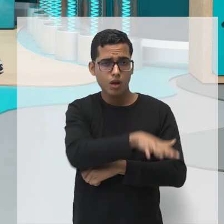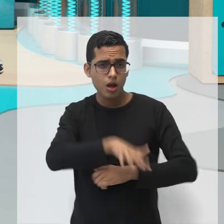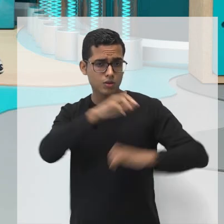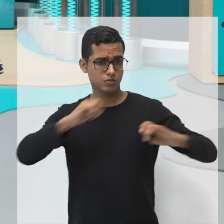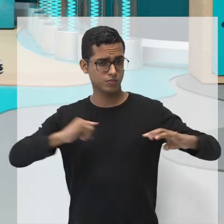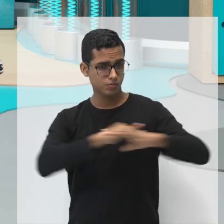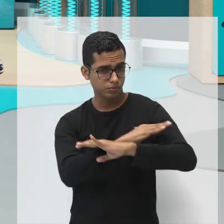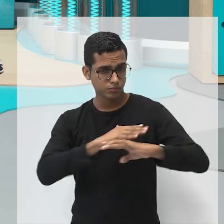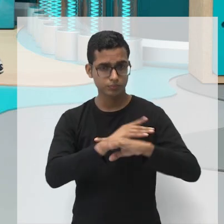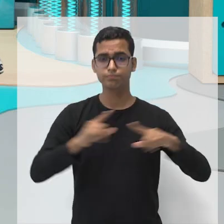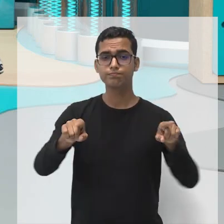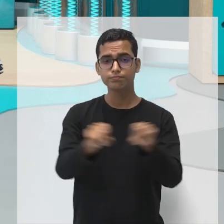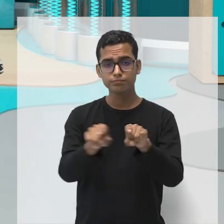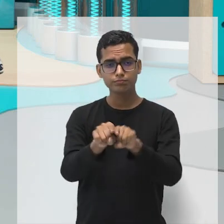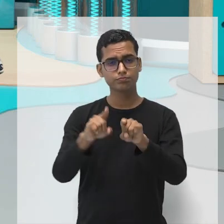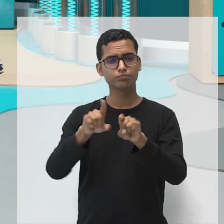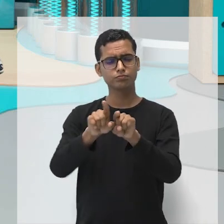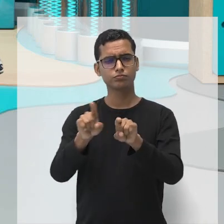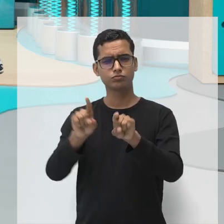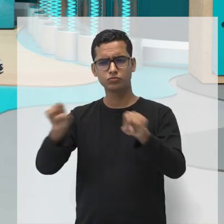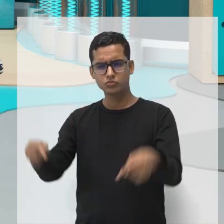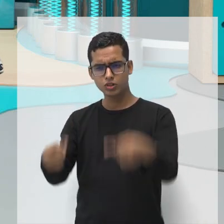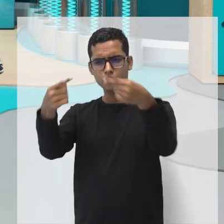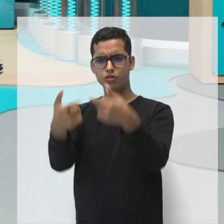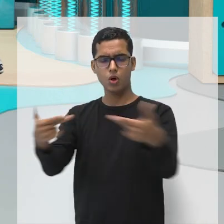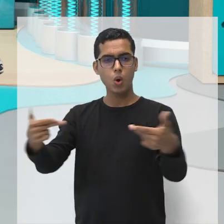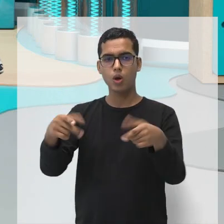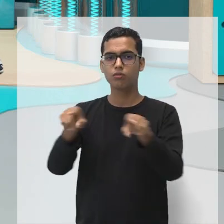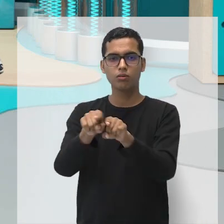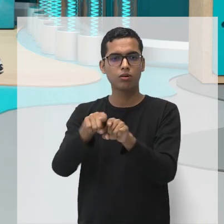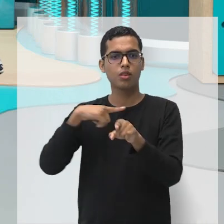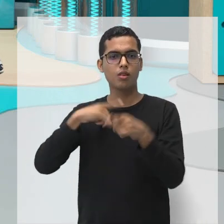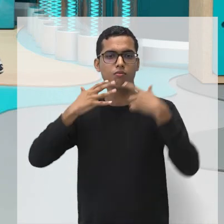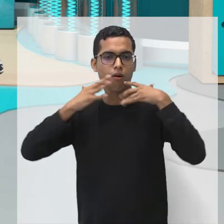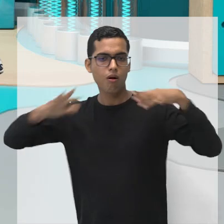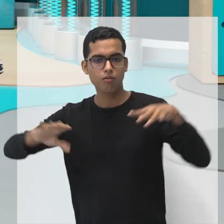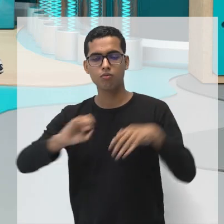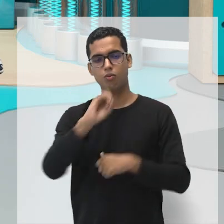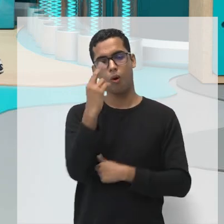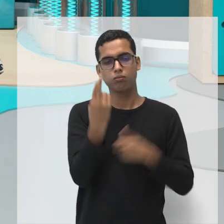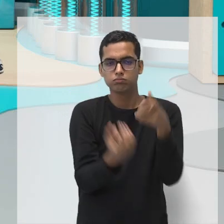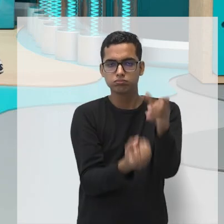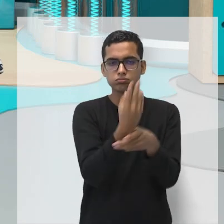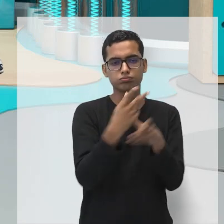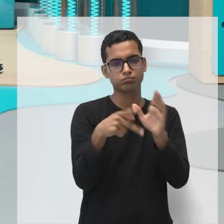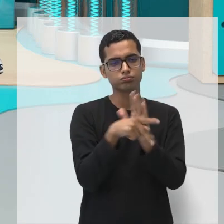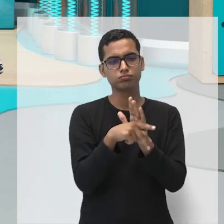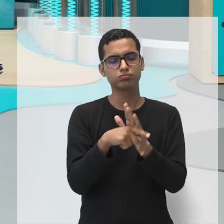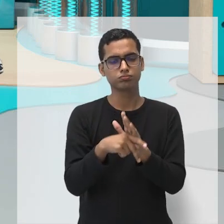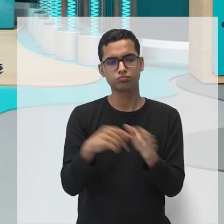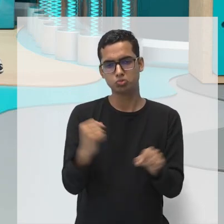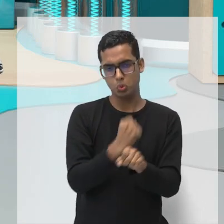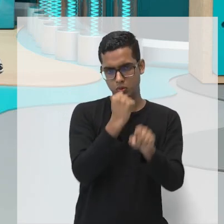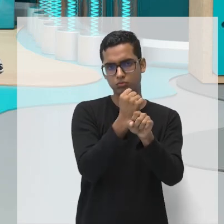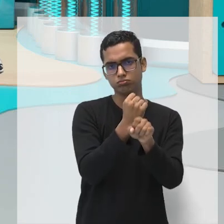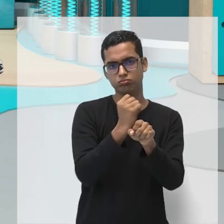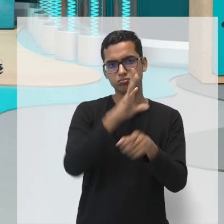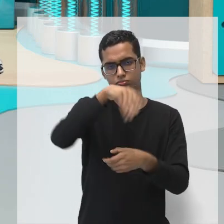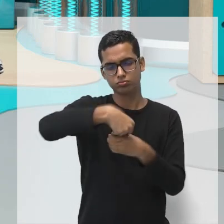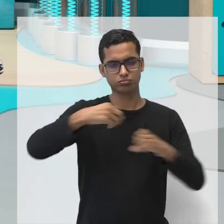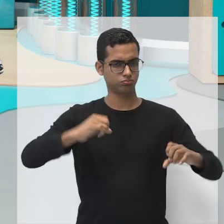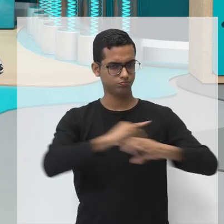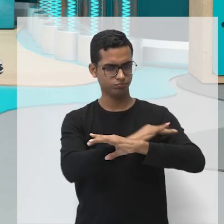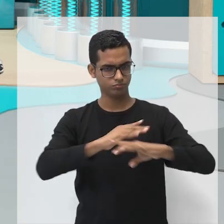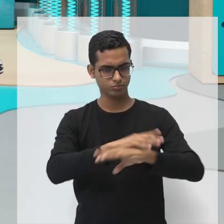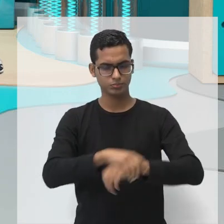desafiando ali elementos naturais e artificiais encontrados nas cidades. Para a gente entender um pouco melhor, essas